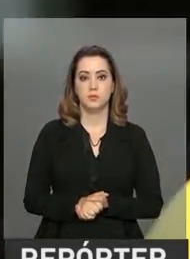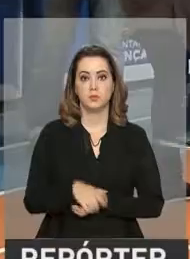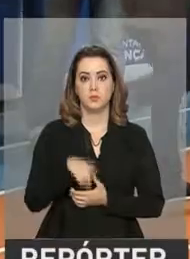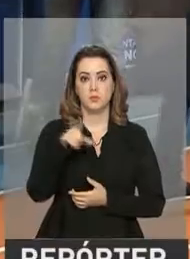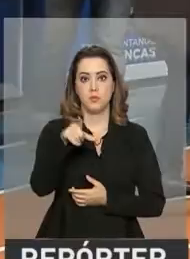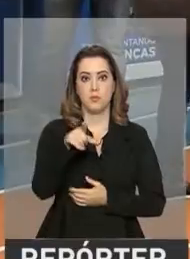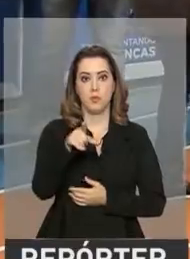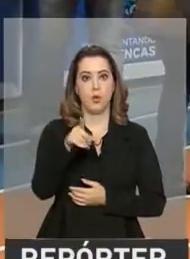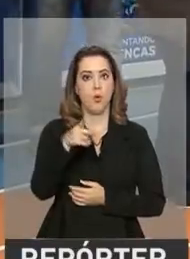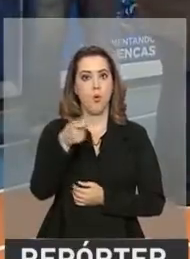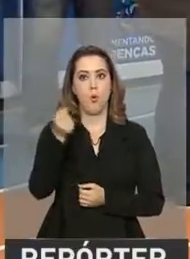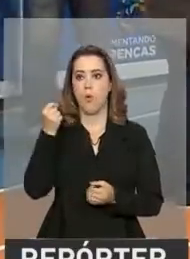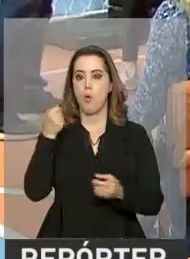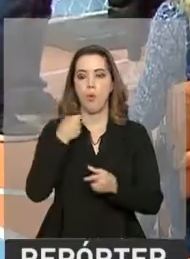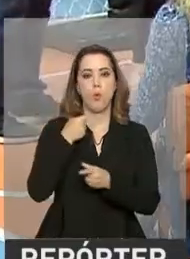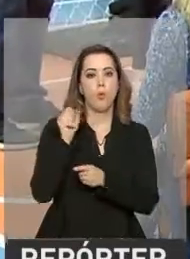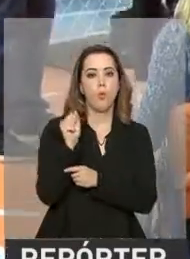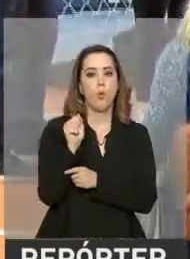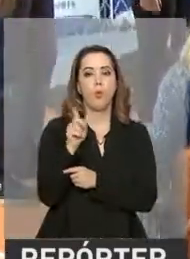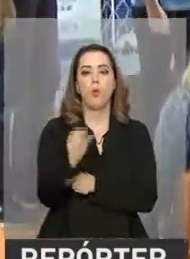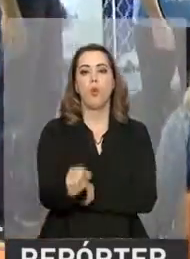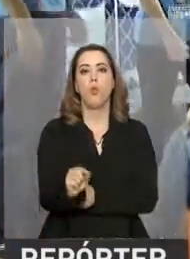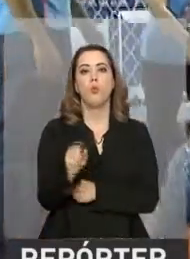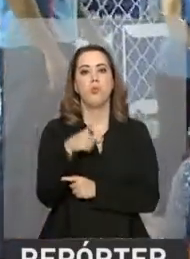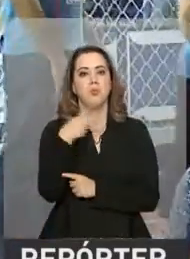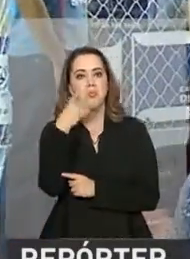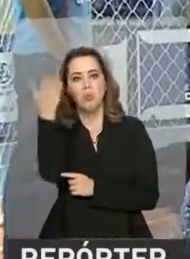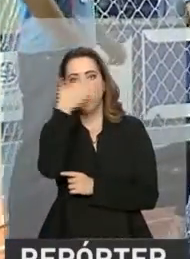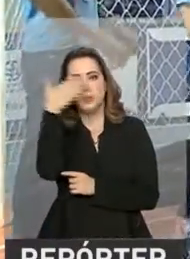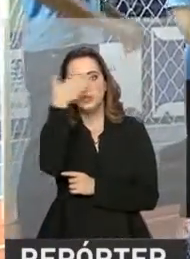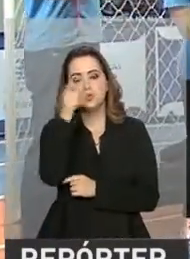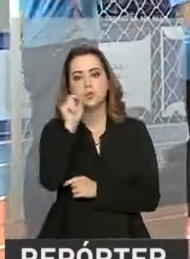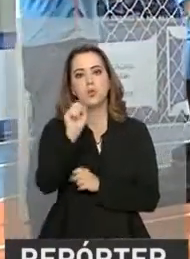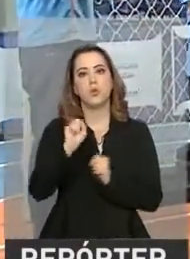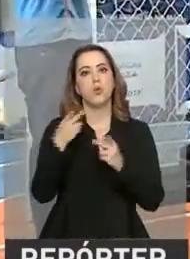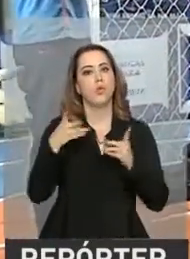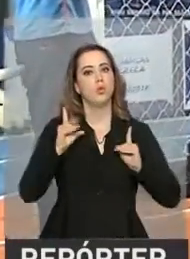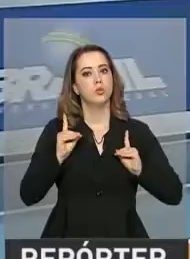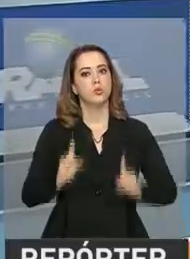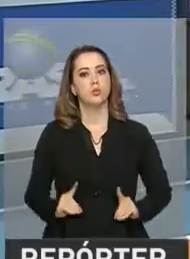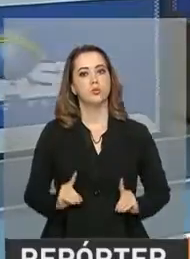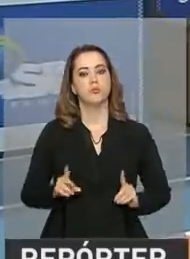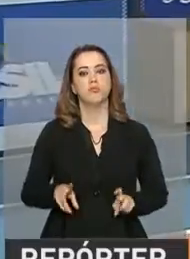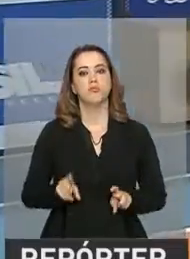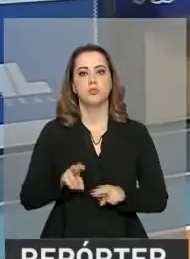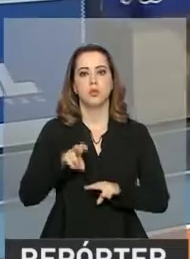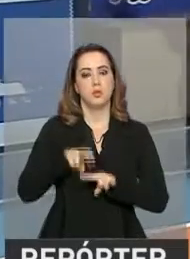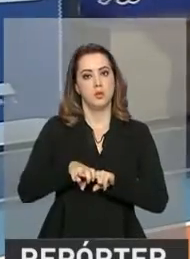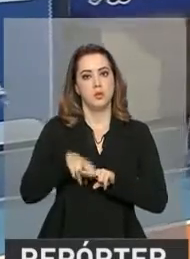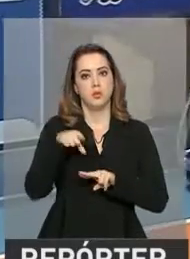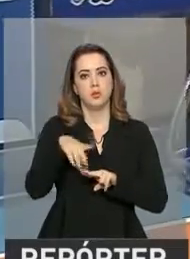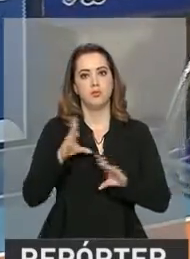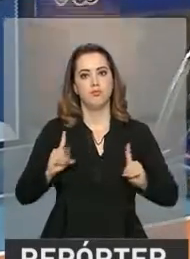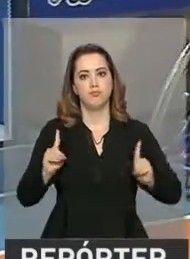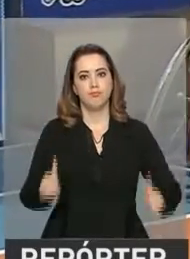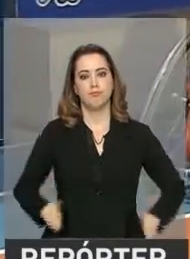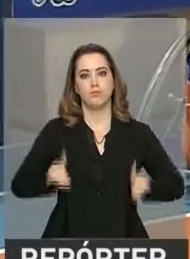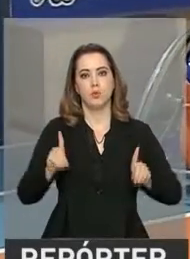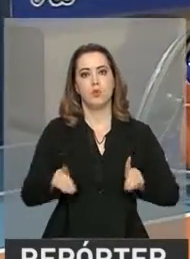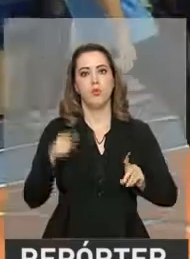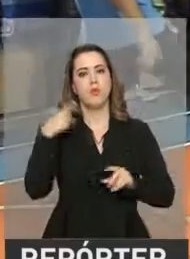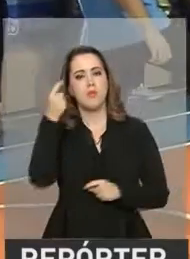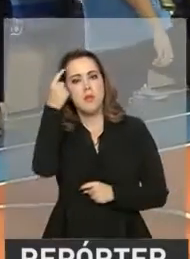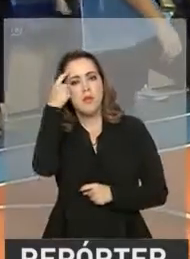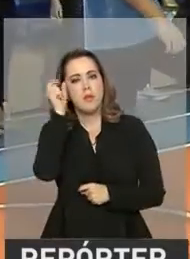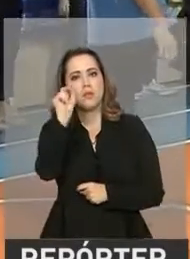Acertar o gol sem ver a bola, ou converter a cesta sentado em uma cadeira de rodas. A ideia do espaço, montado na Casa